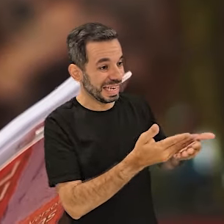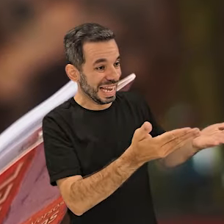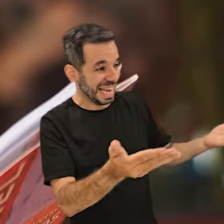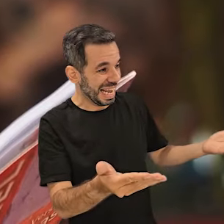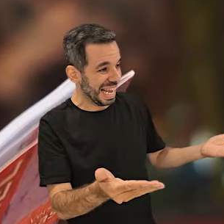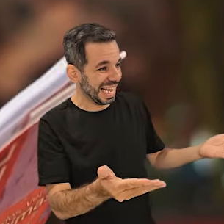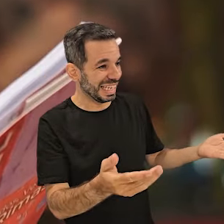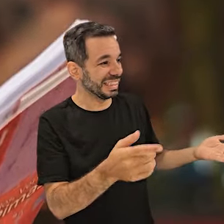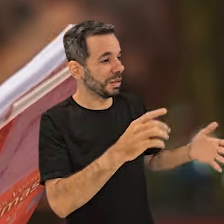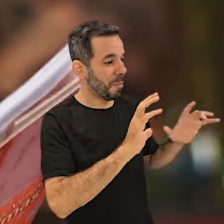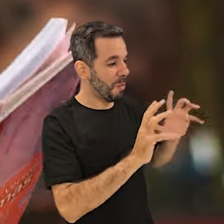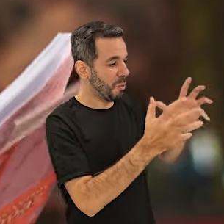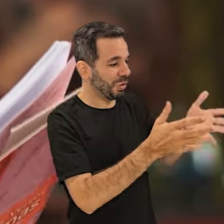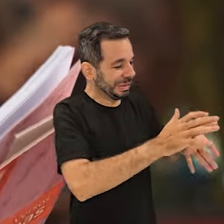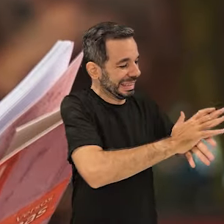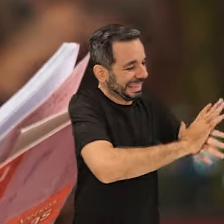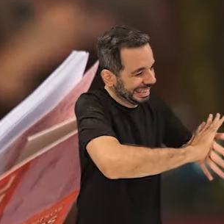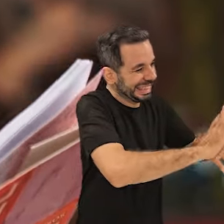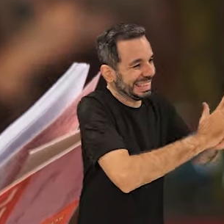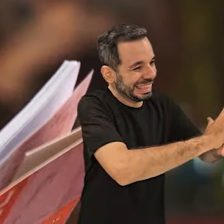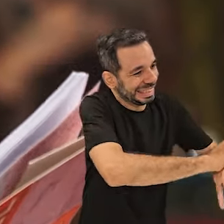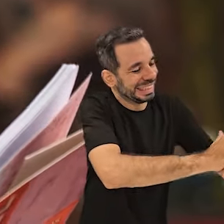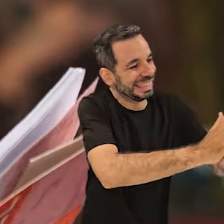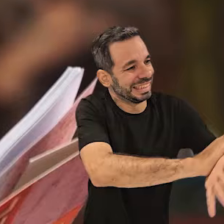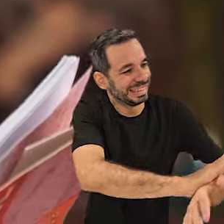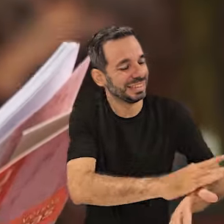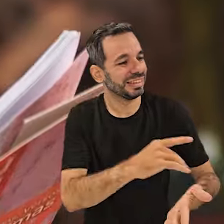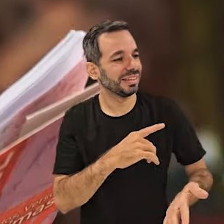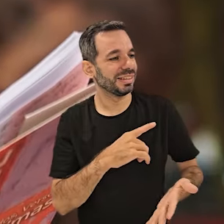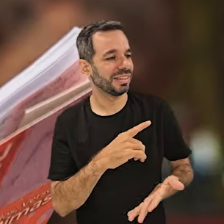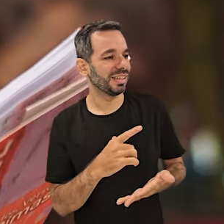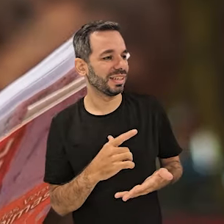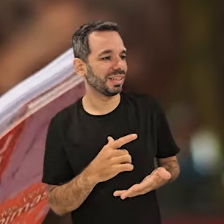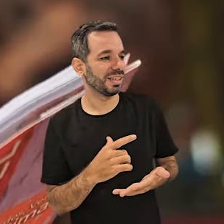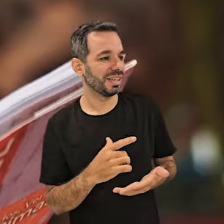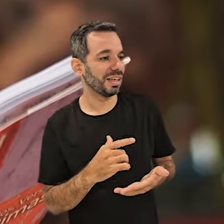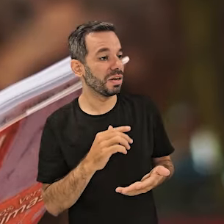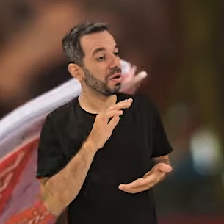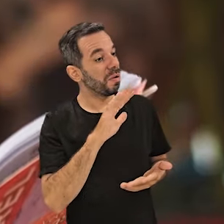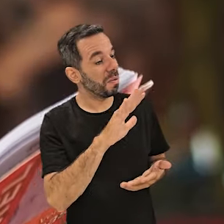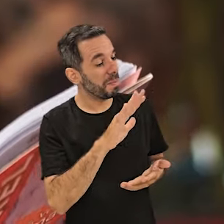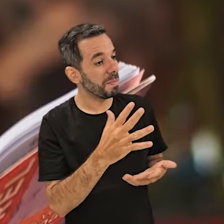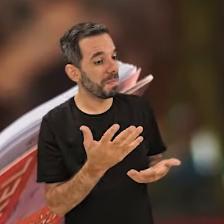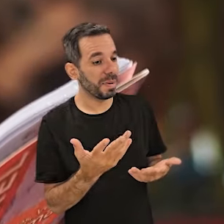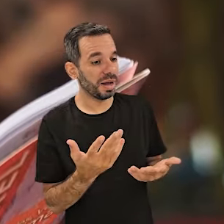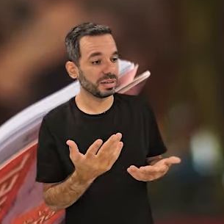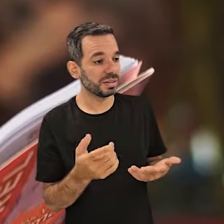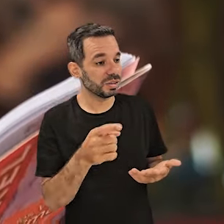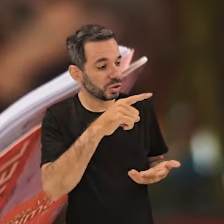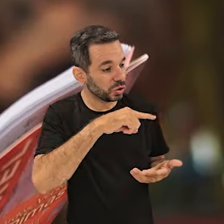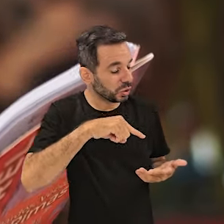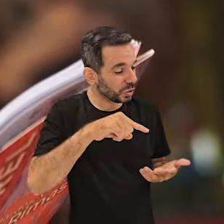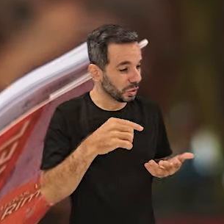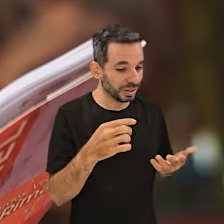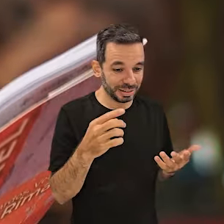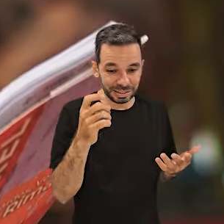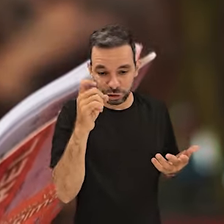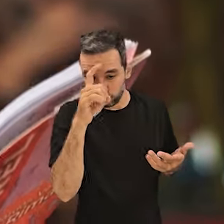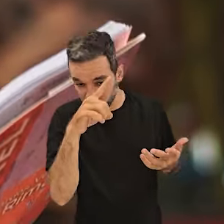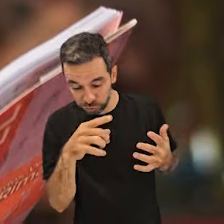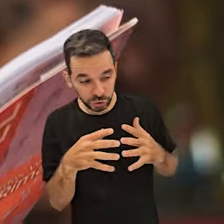recursos naturais do habitat que ora vive. Contudo, o próprio ser, esse emaranhado de